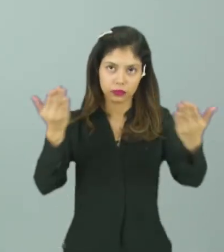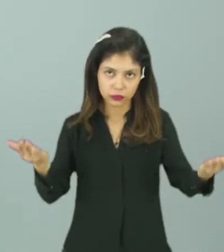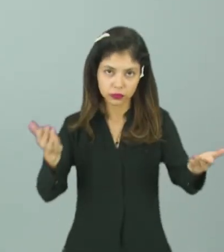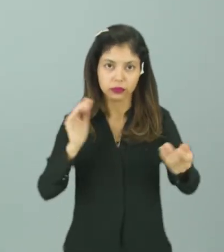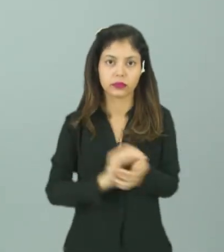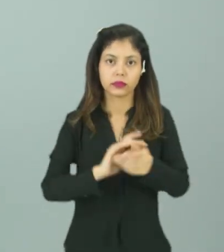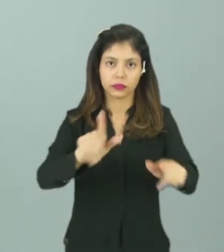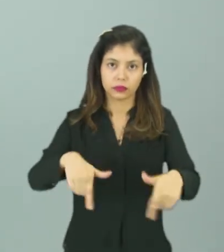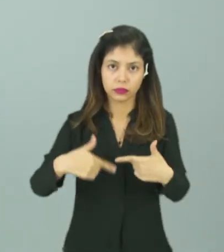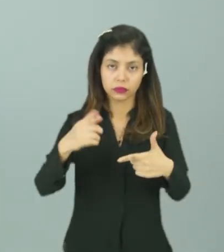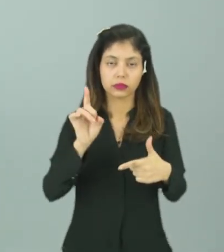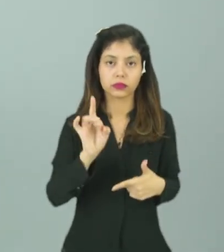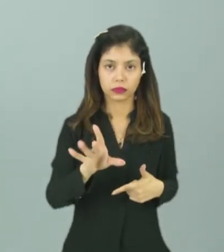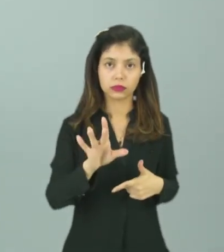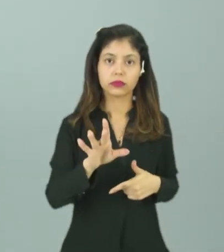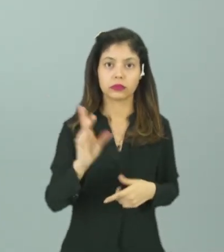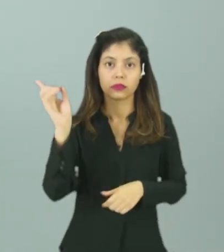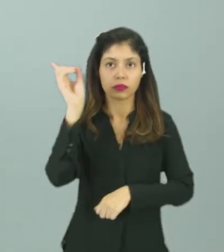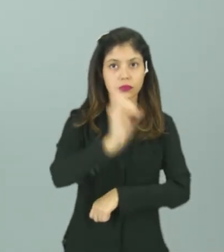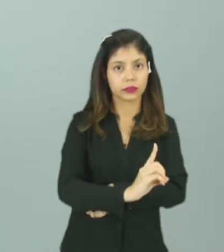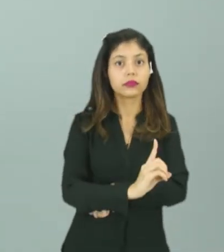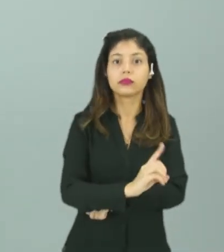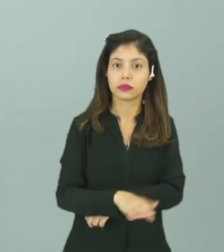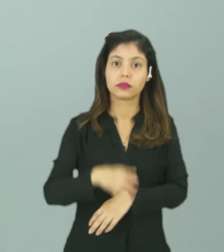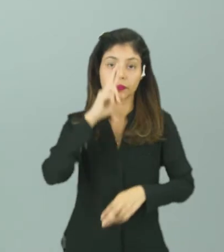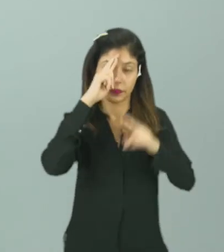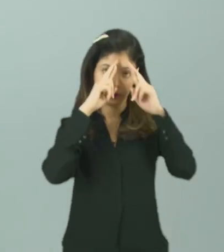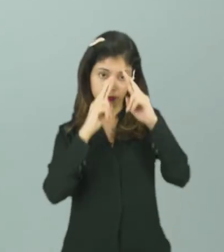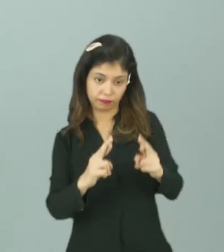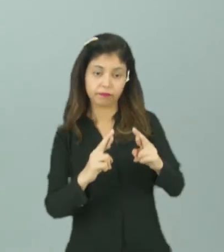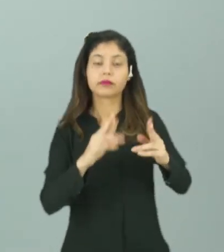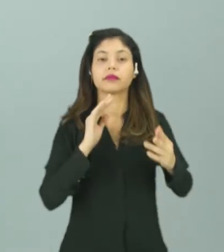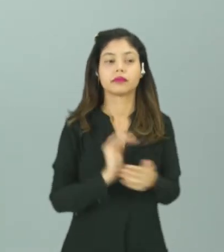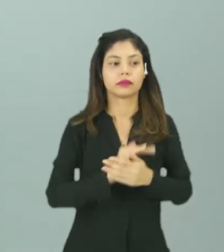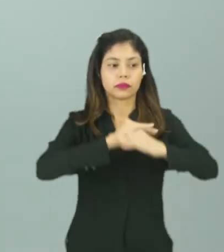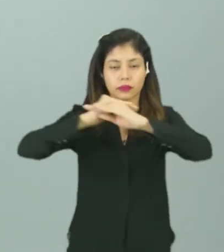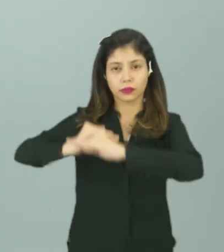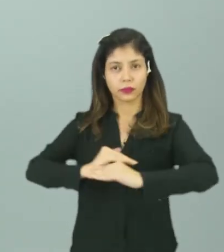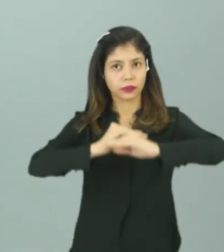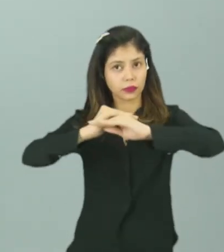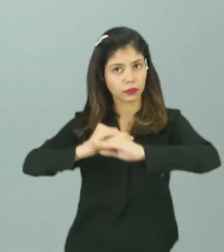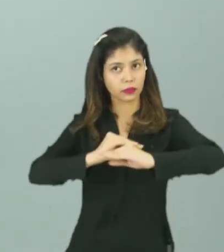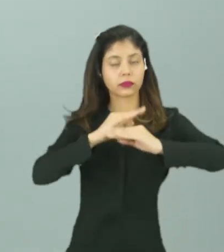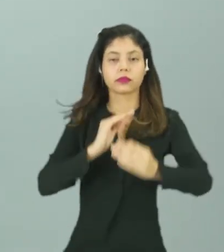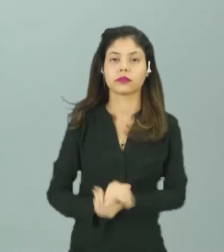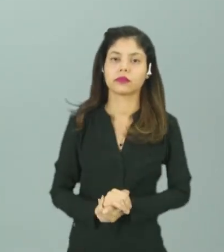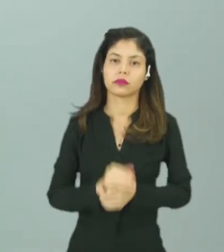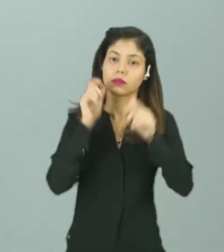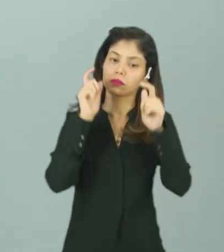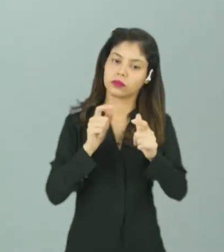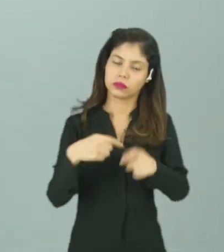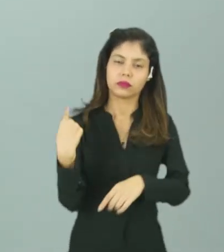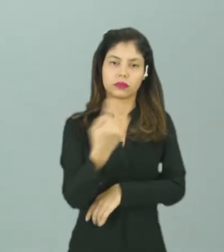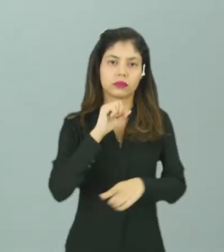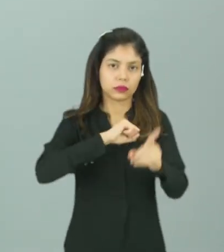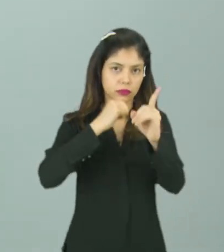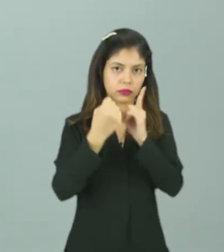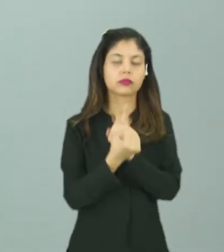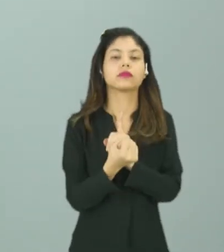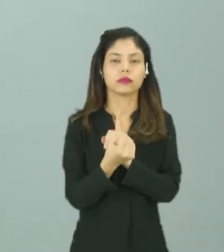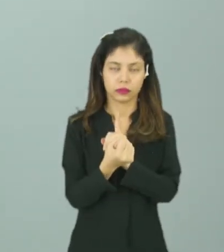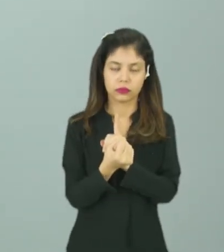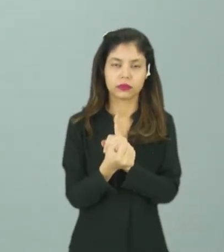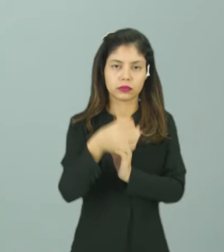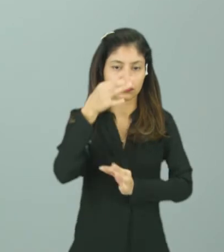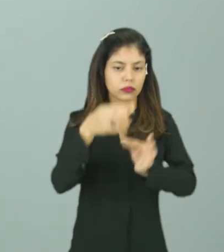É uma luta apenas por direitos, por respeito, por igualdade, onde a gente vai ter uma sociedade mais